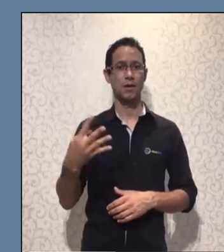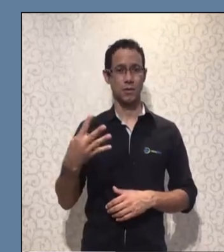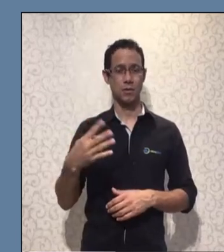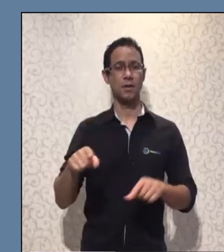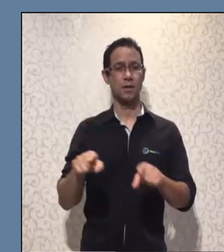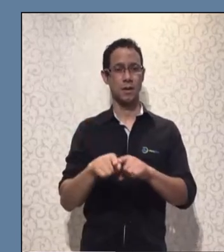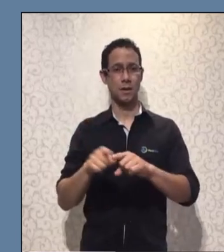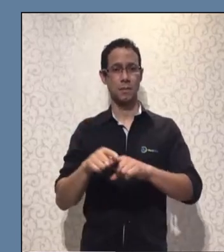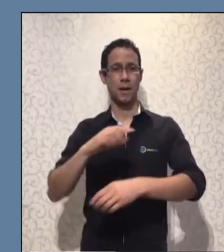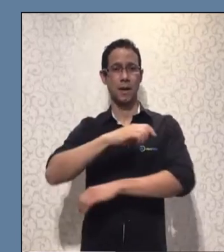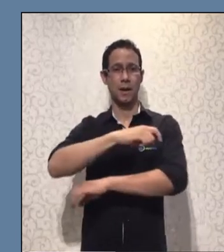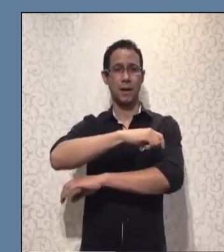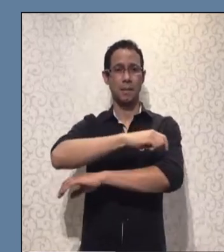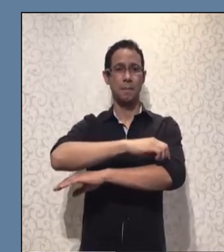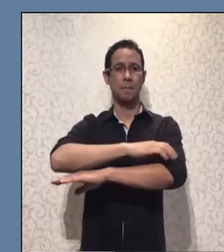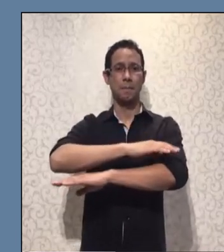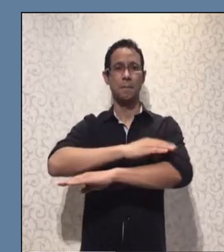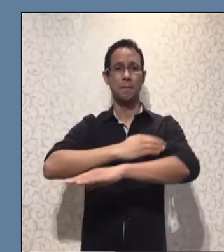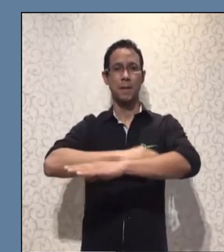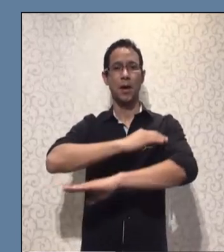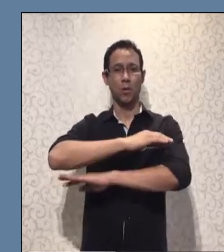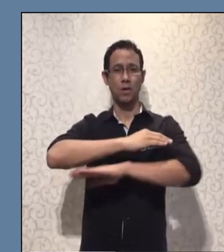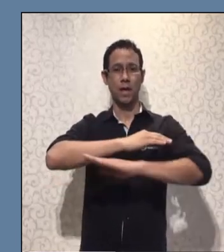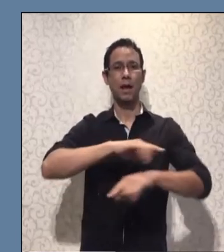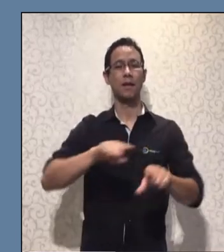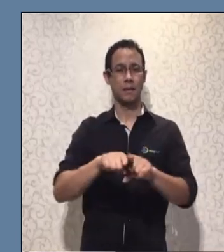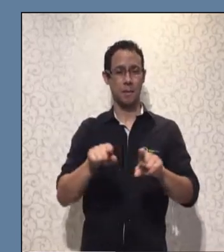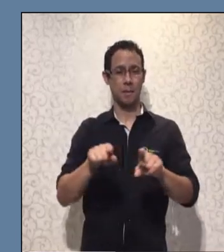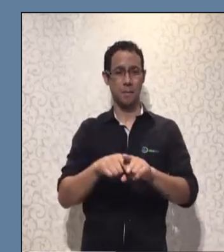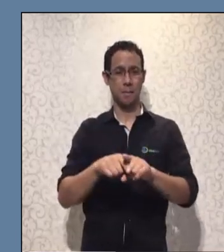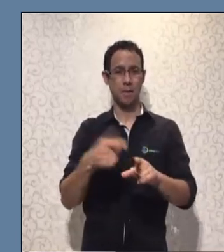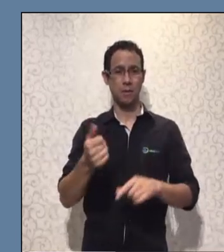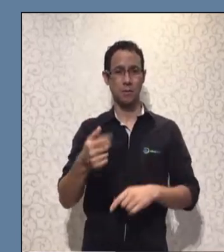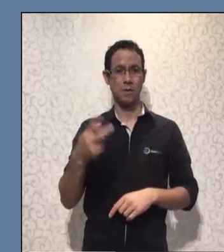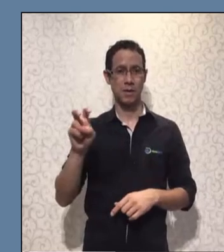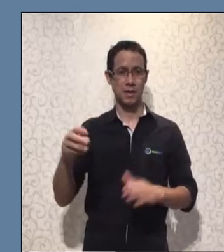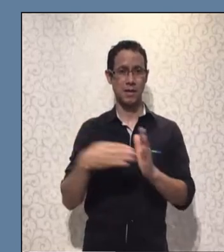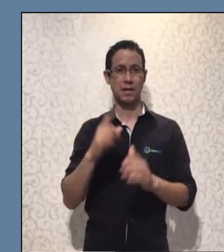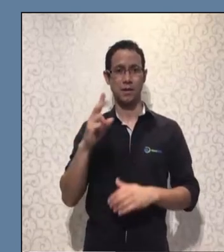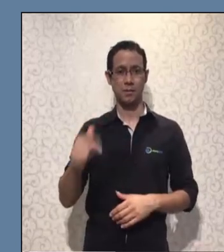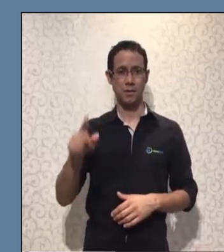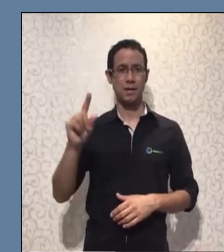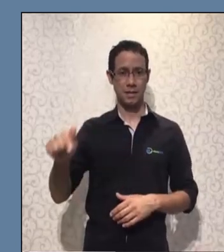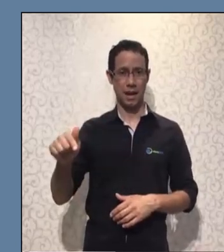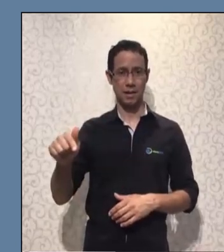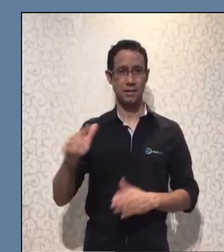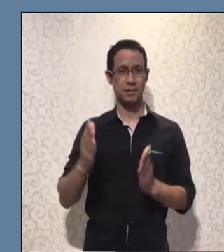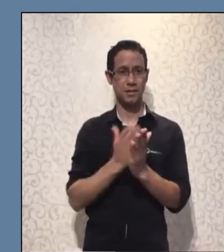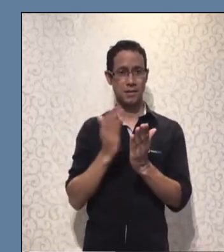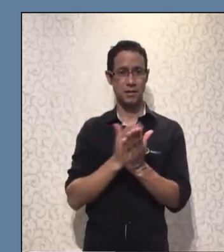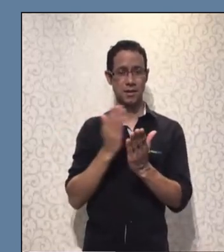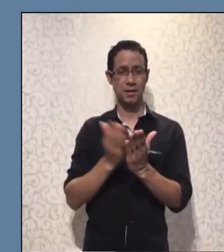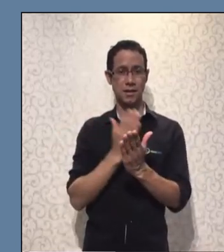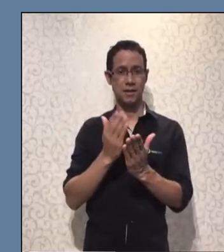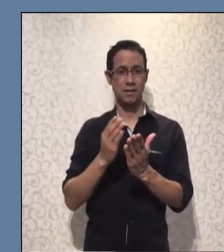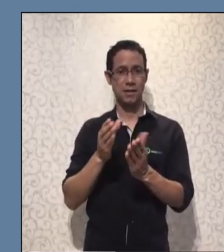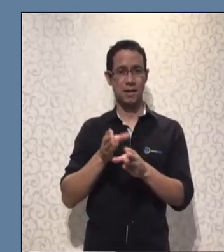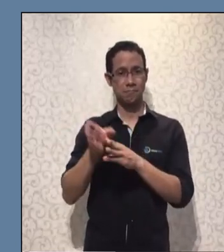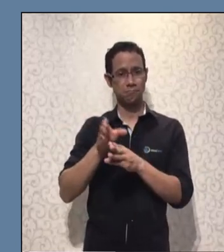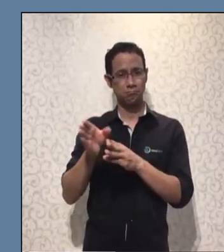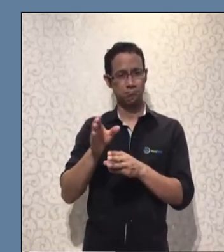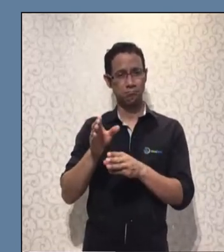de 2015 a 2017. Publicou livros sobre história da arte, da crítica de arte no Brasil e sobre